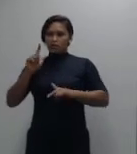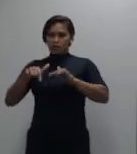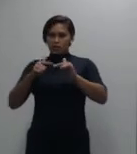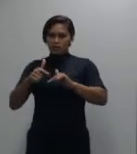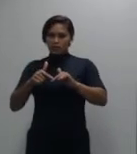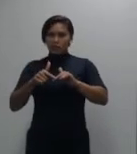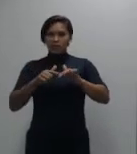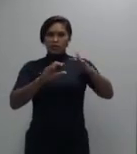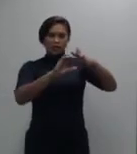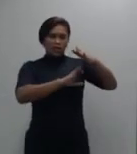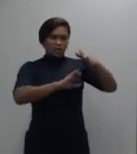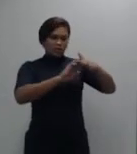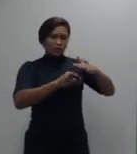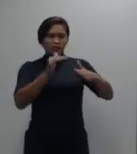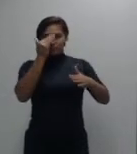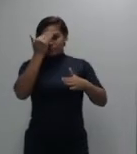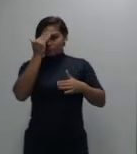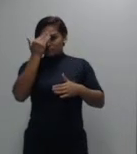entendi